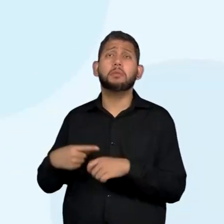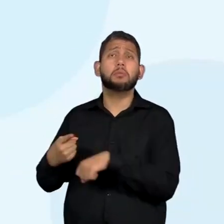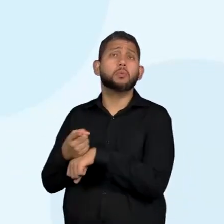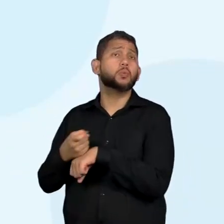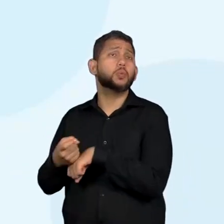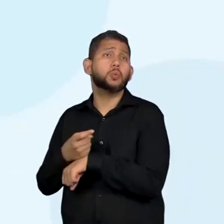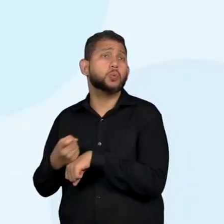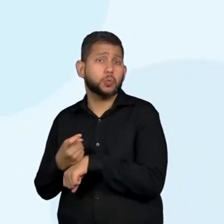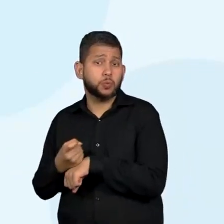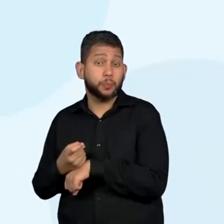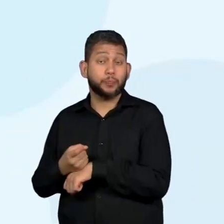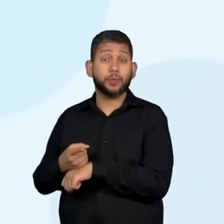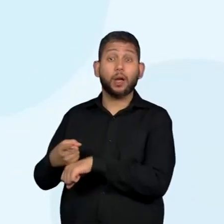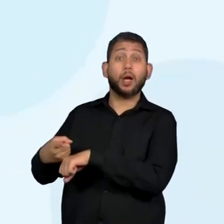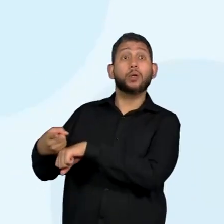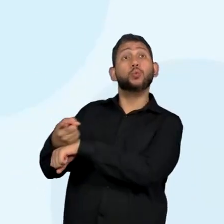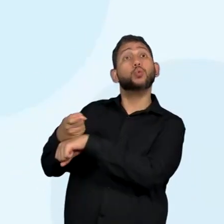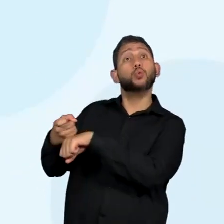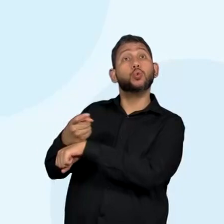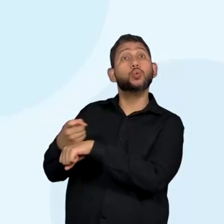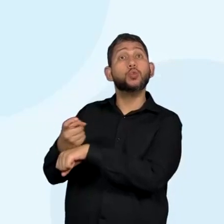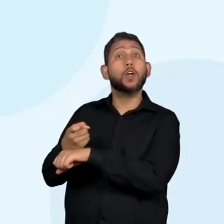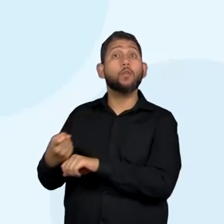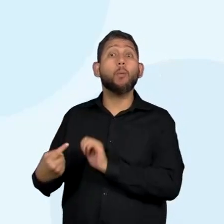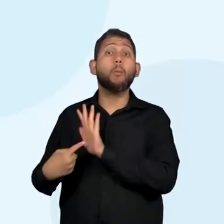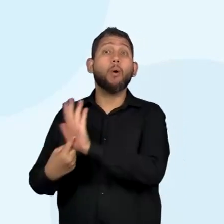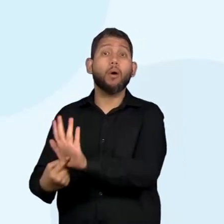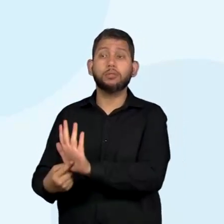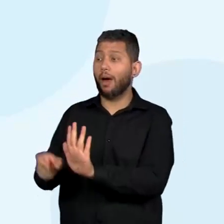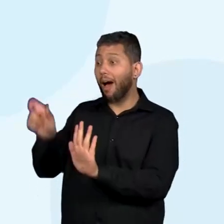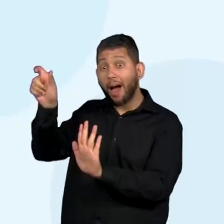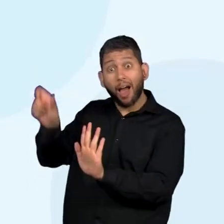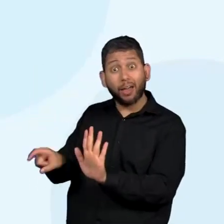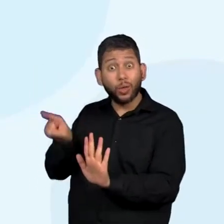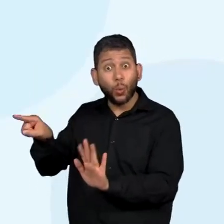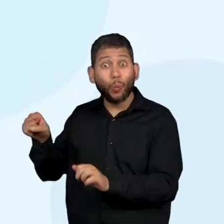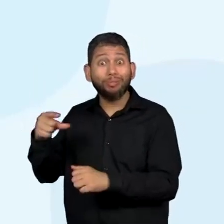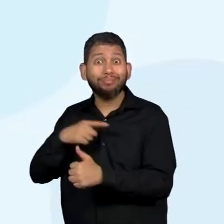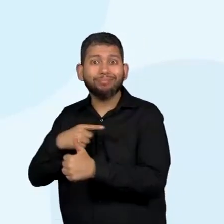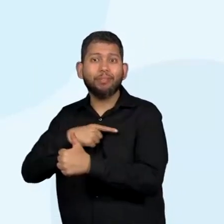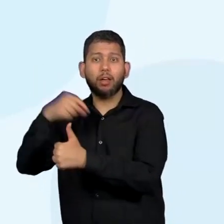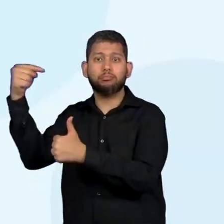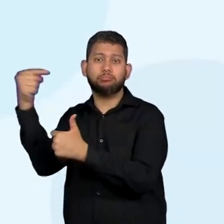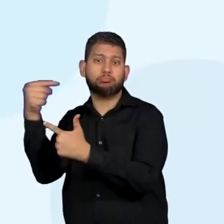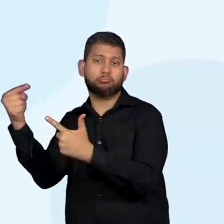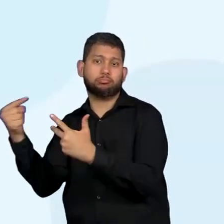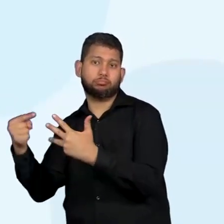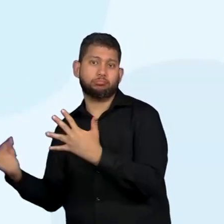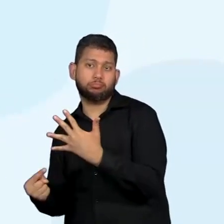ter, claro, o que são adjetivos. Os adjetivos são palavras que dão